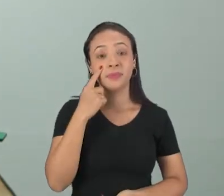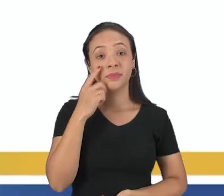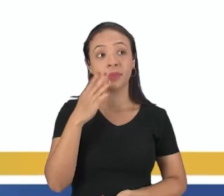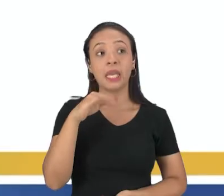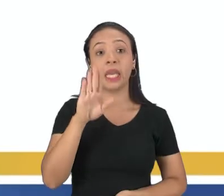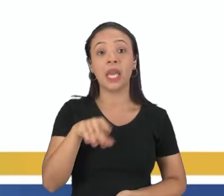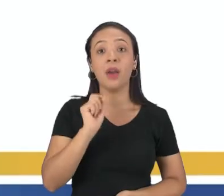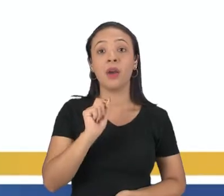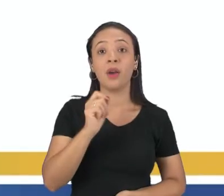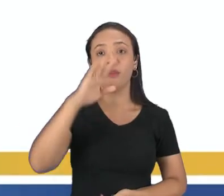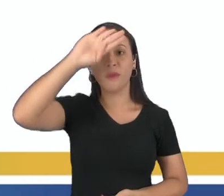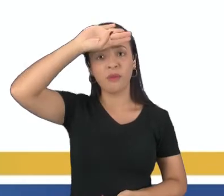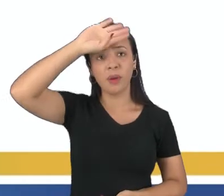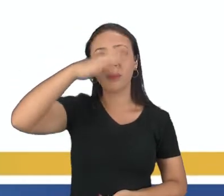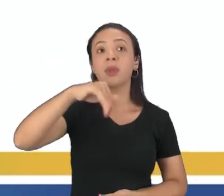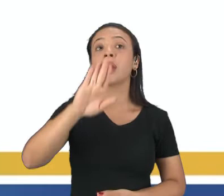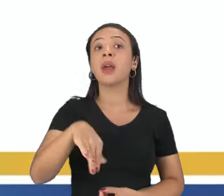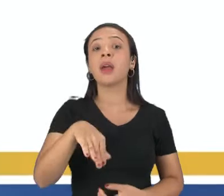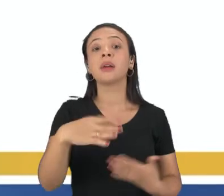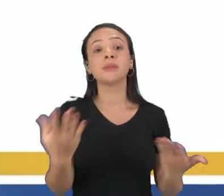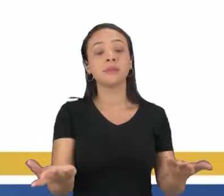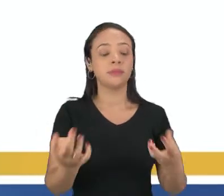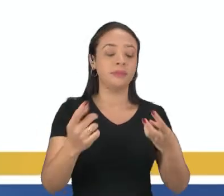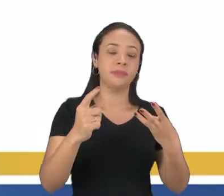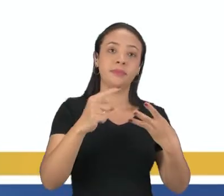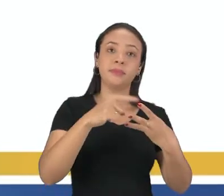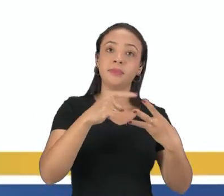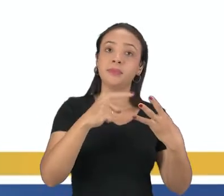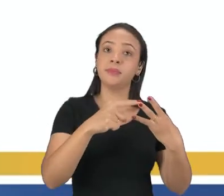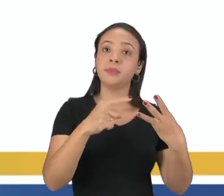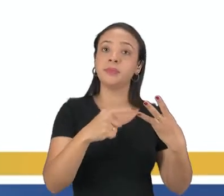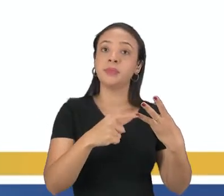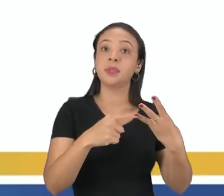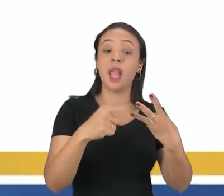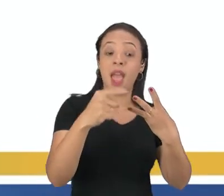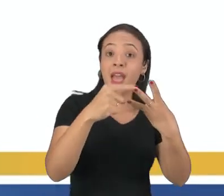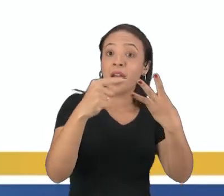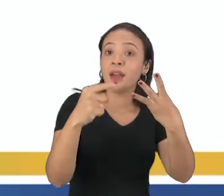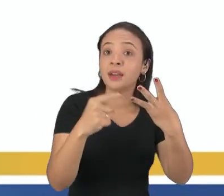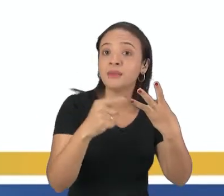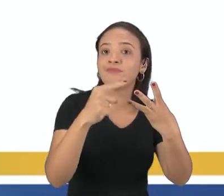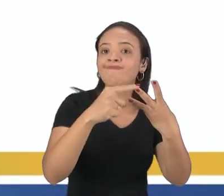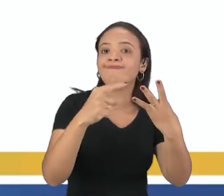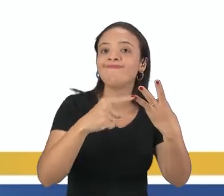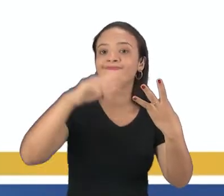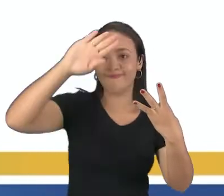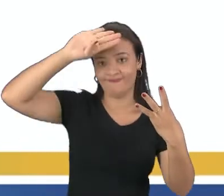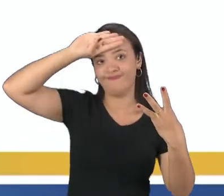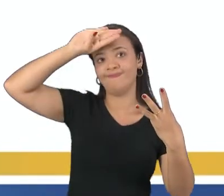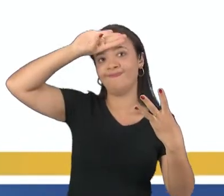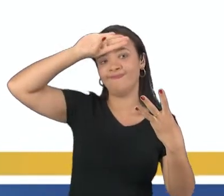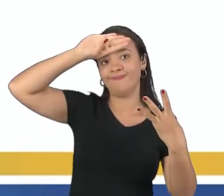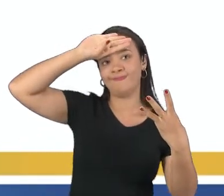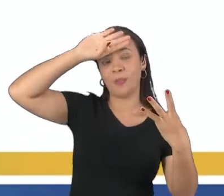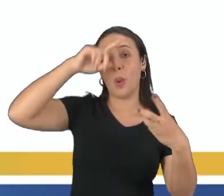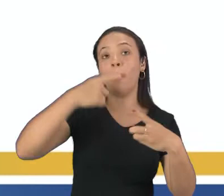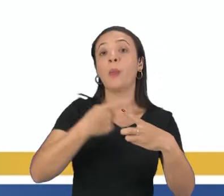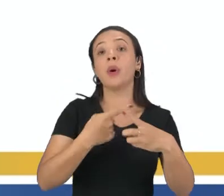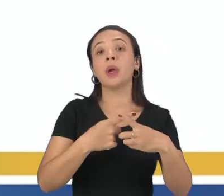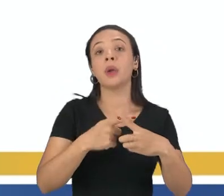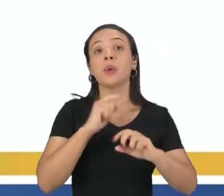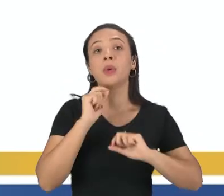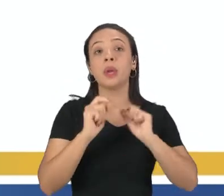com febre, quem é? Né? O Wellington e Henrique estão com febre, pois